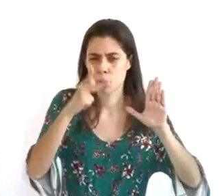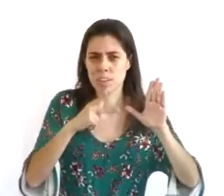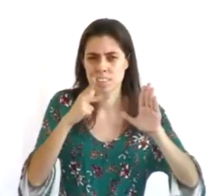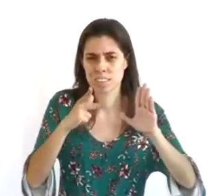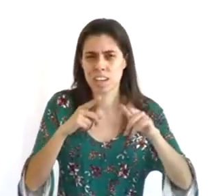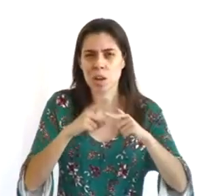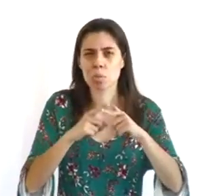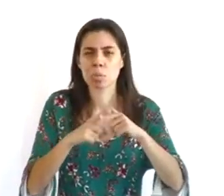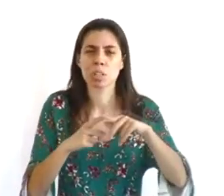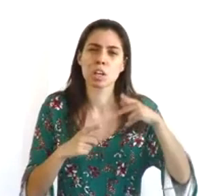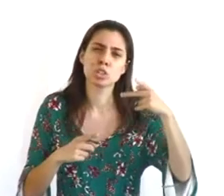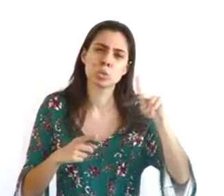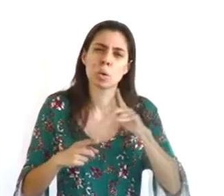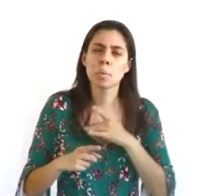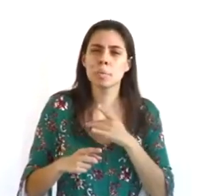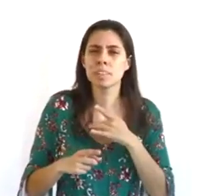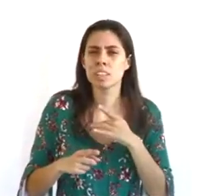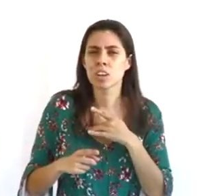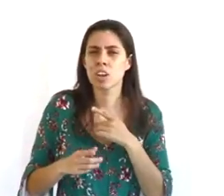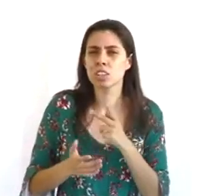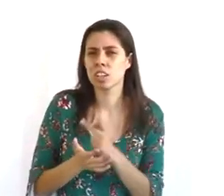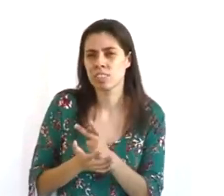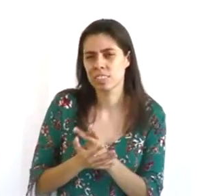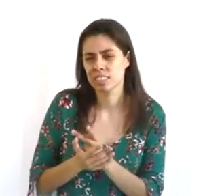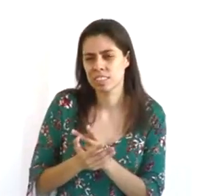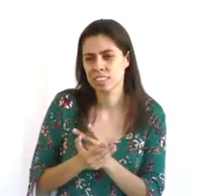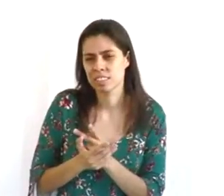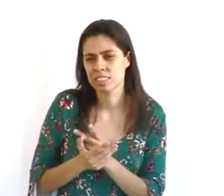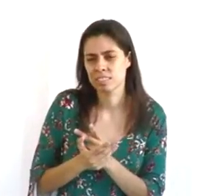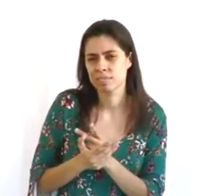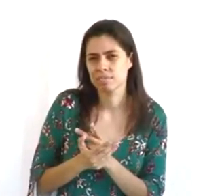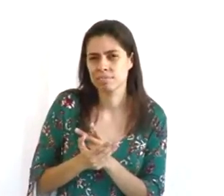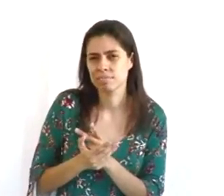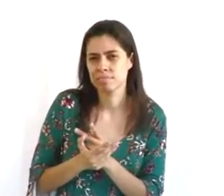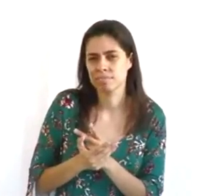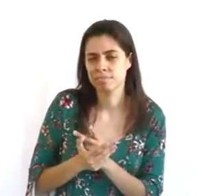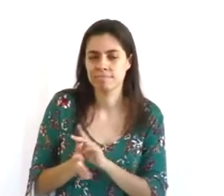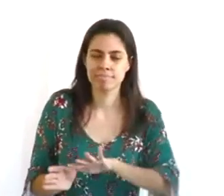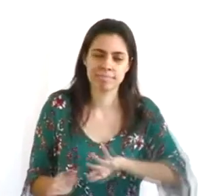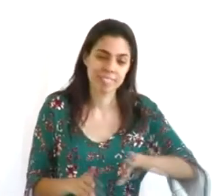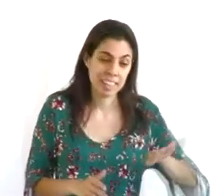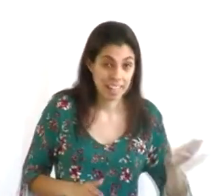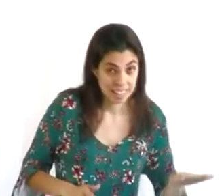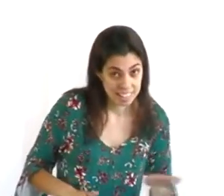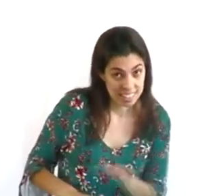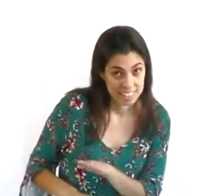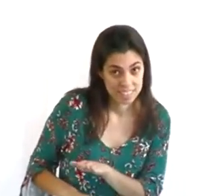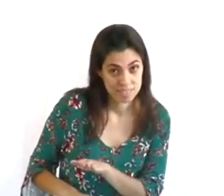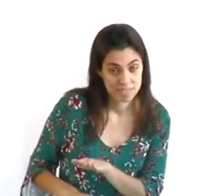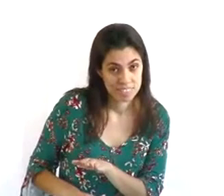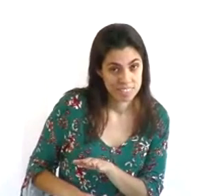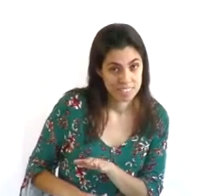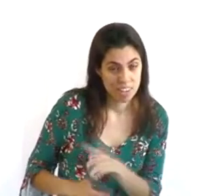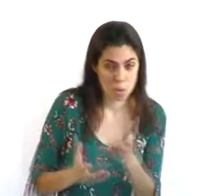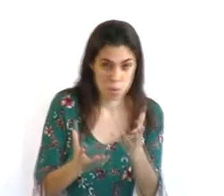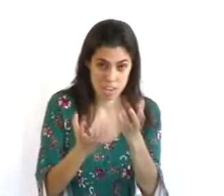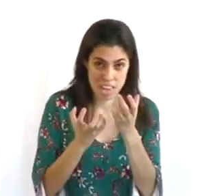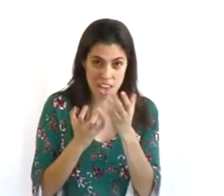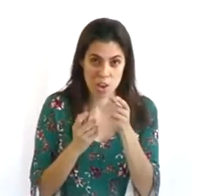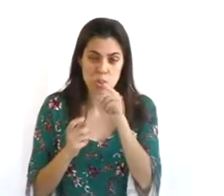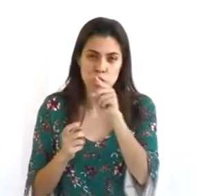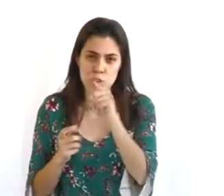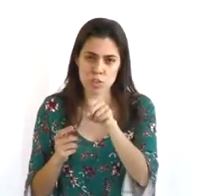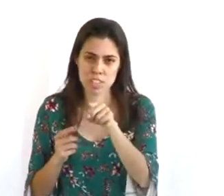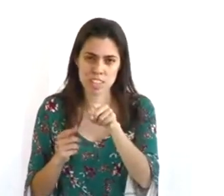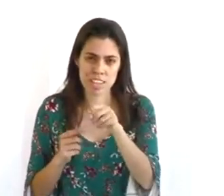sua misericórdia dura para sempre. Crianças, eu espero que o seu desenho tenha ficado bonito, e que nesse desenho você tenha expressado a sua